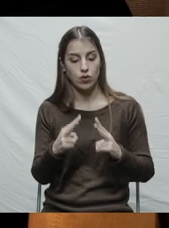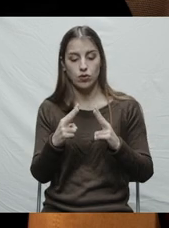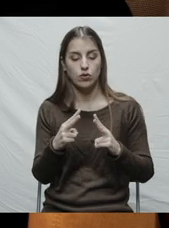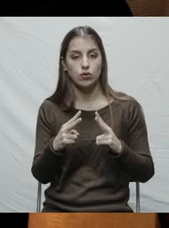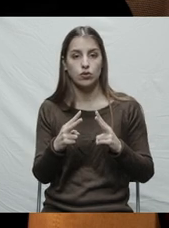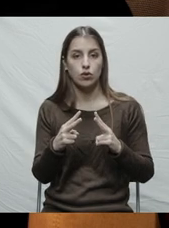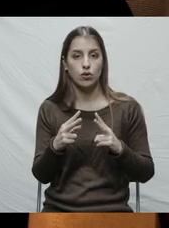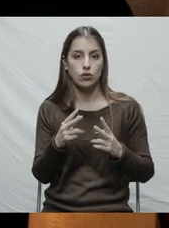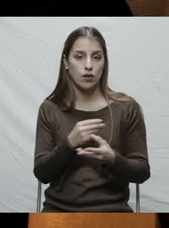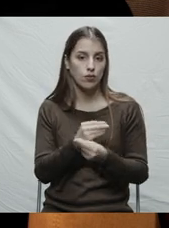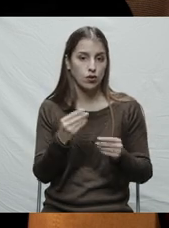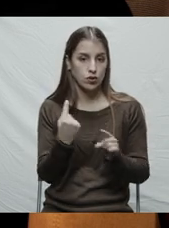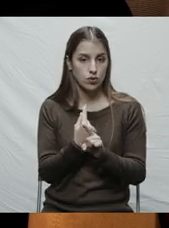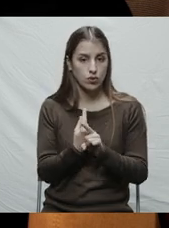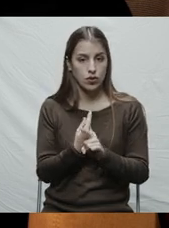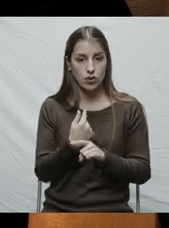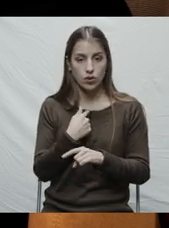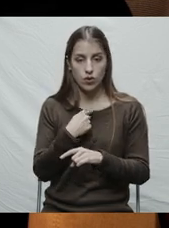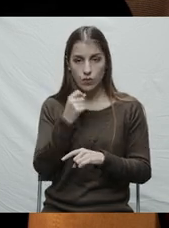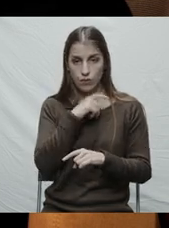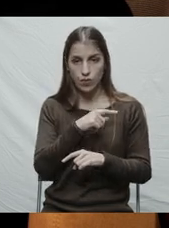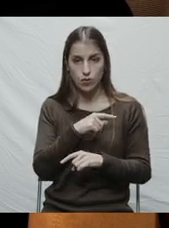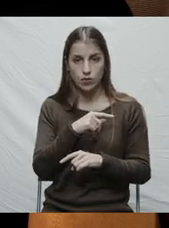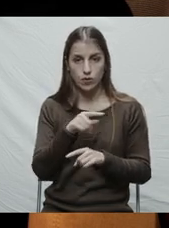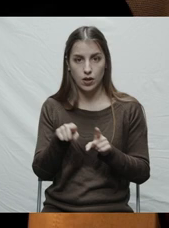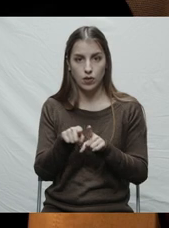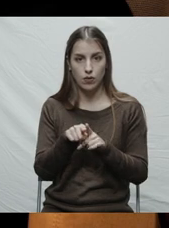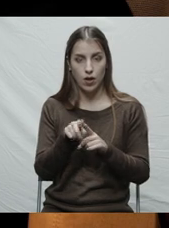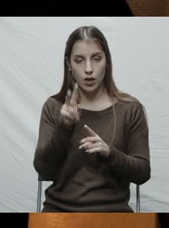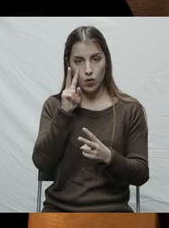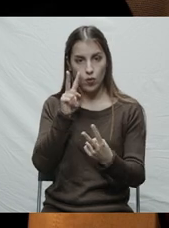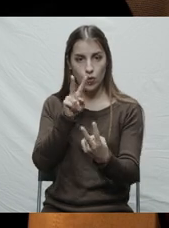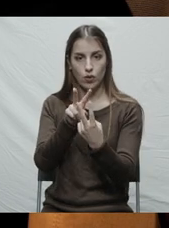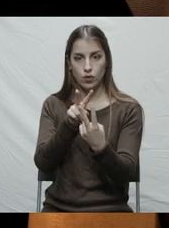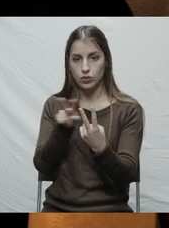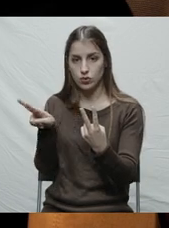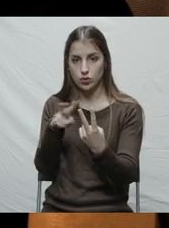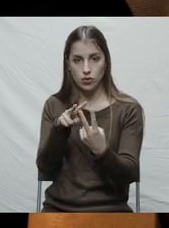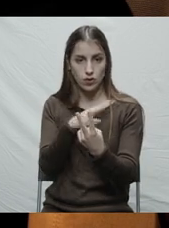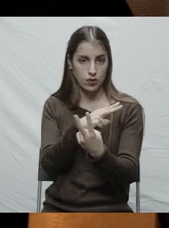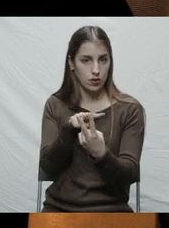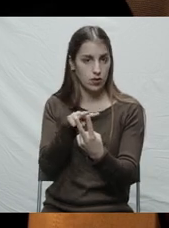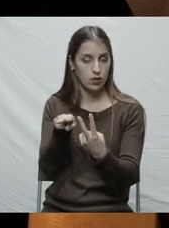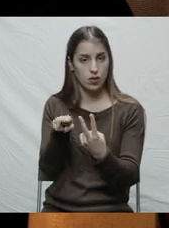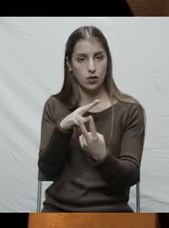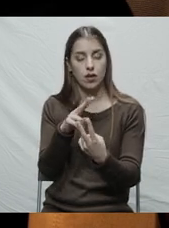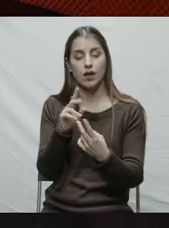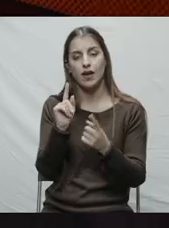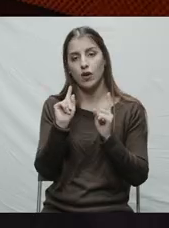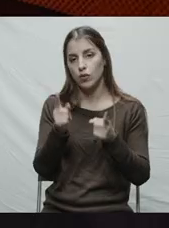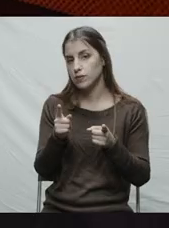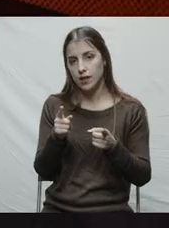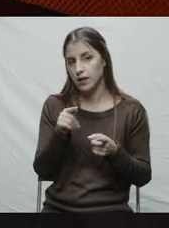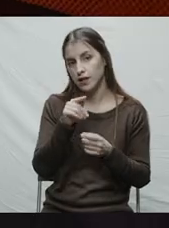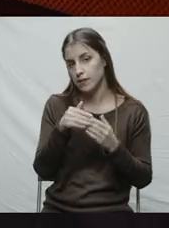que percebes. Portanto, é começar, eu posso estar aqui, estou a olhar para ti, eu posso ver olhos nos olhos. Claro. Portanto, claro. É começar disso. Portanto, é tudo